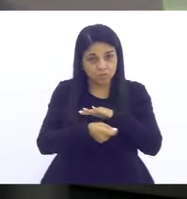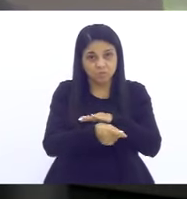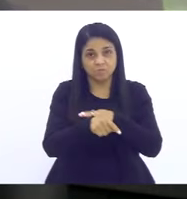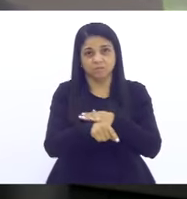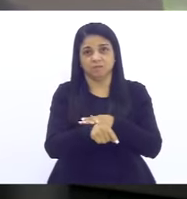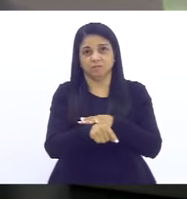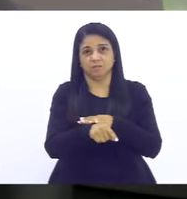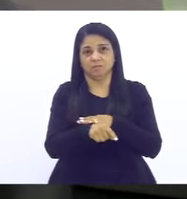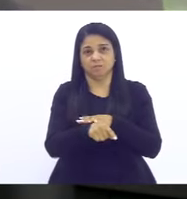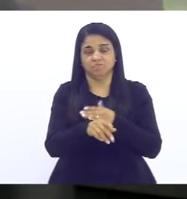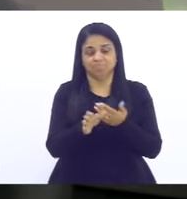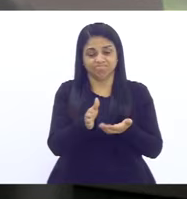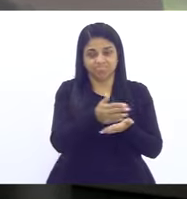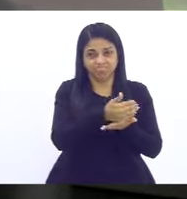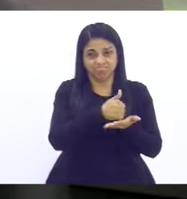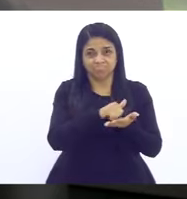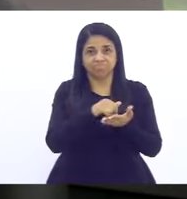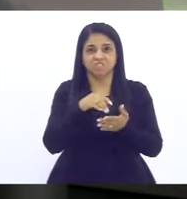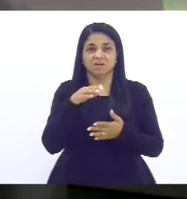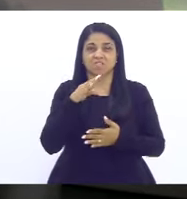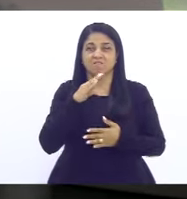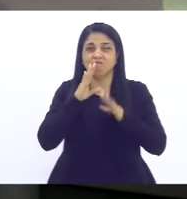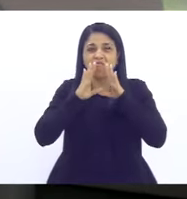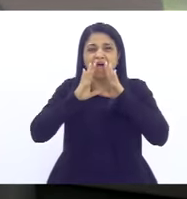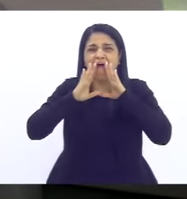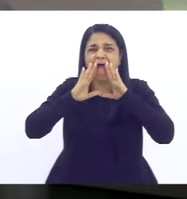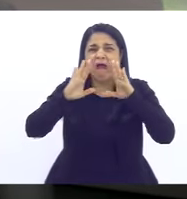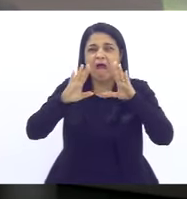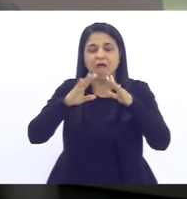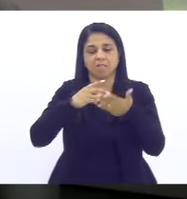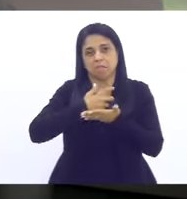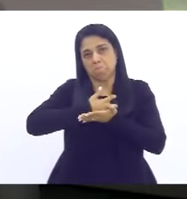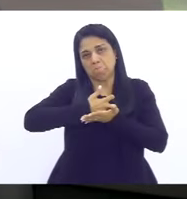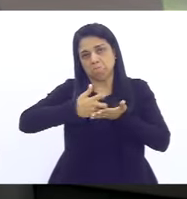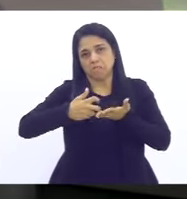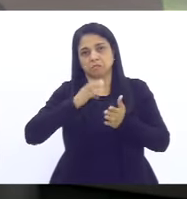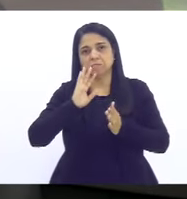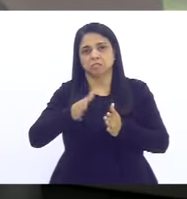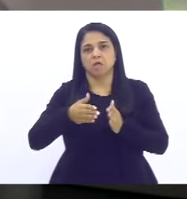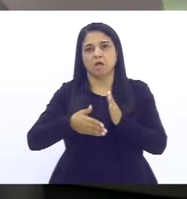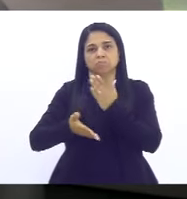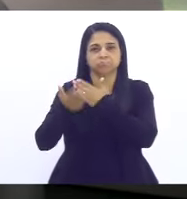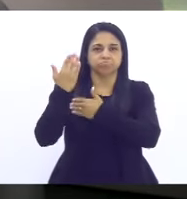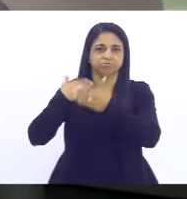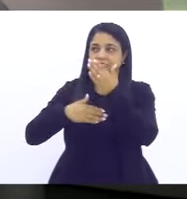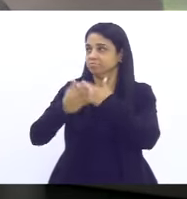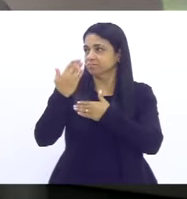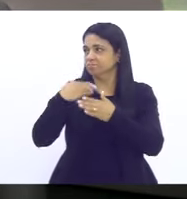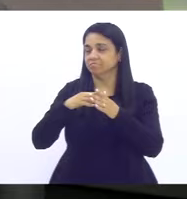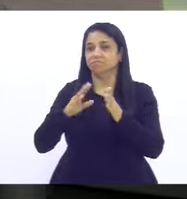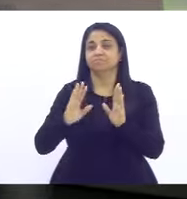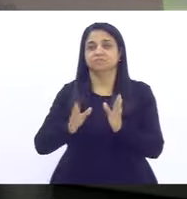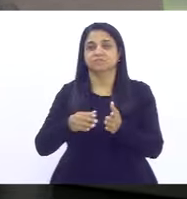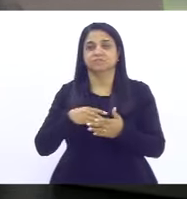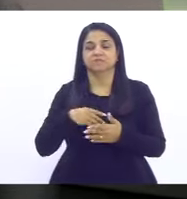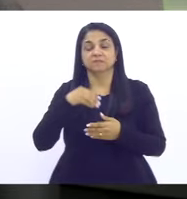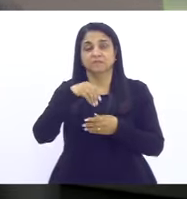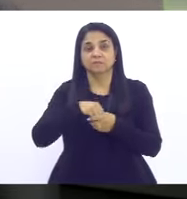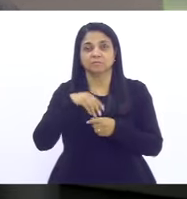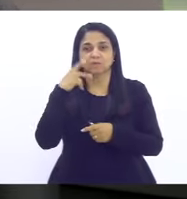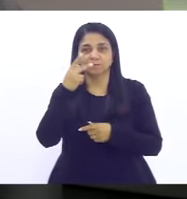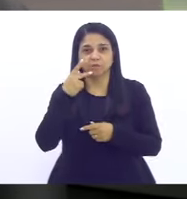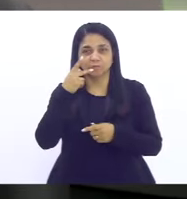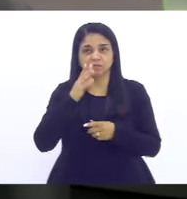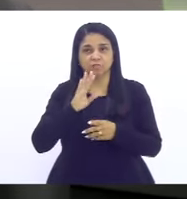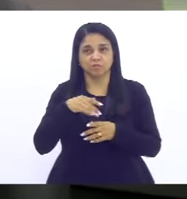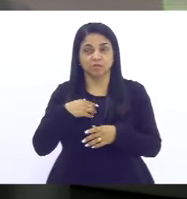fazem, eles seriam vaiados, já teriam sofrido impeachment há muito tempo dentro da política. Porque a gente está na ponta, está lá